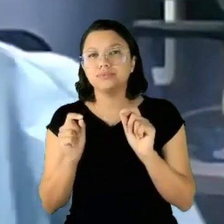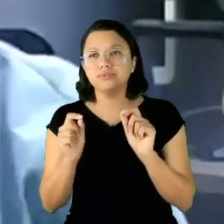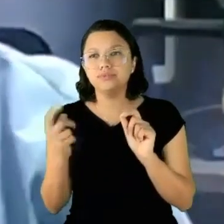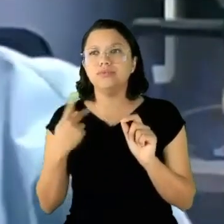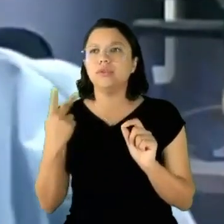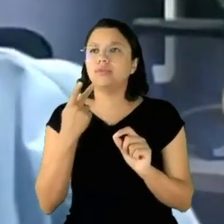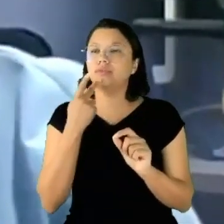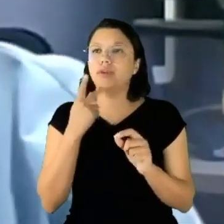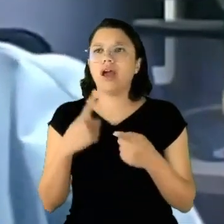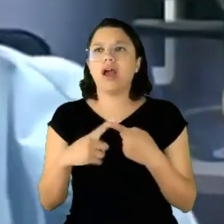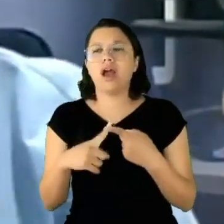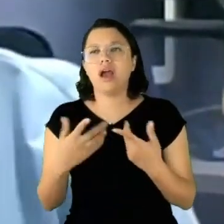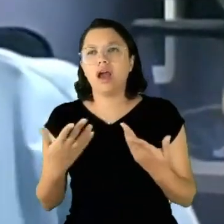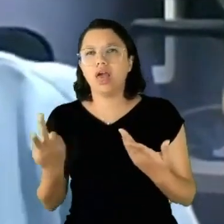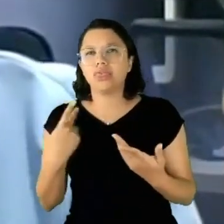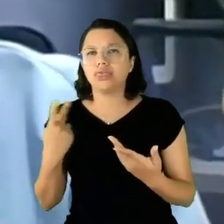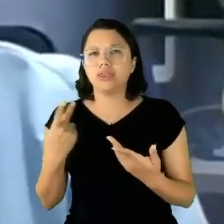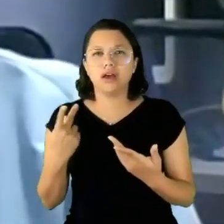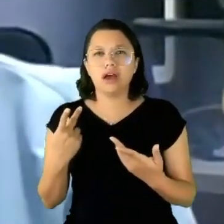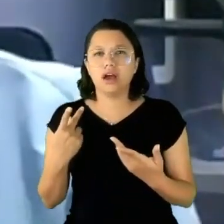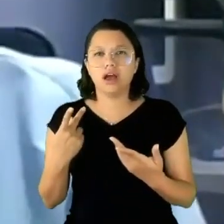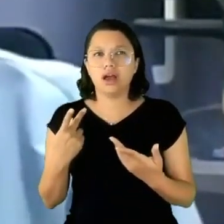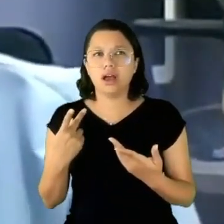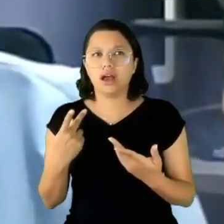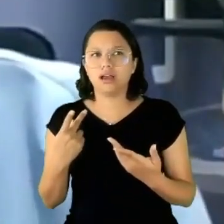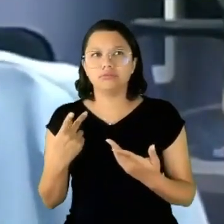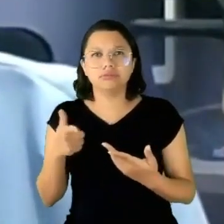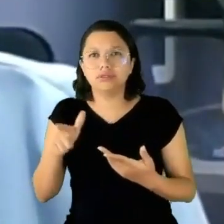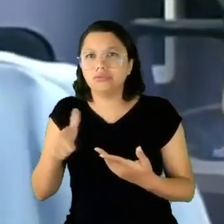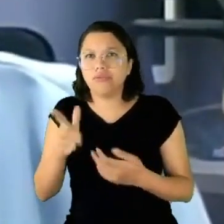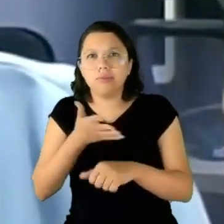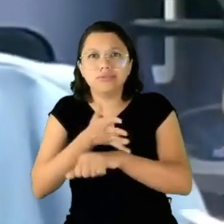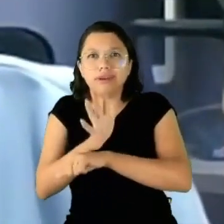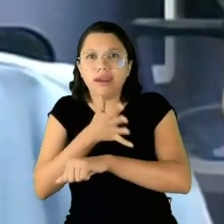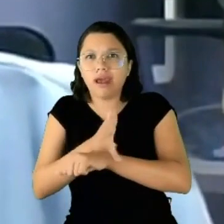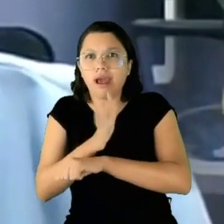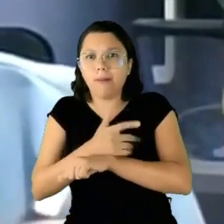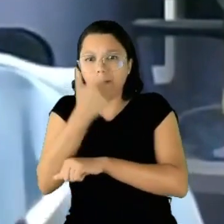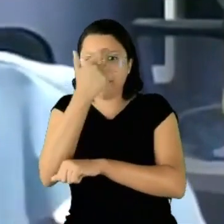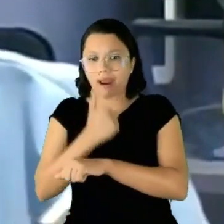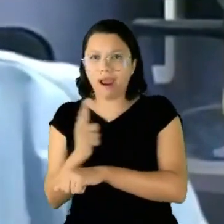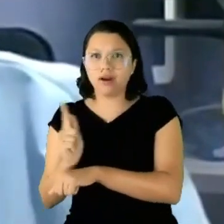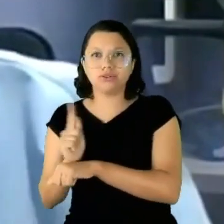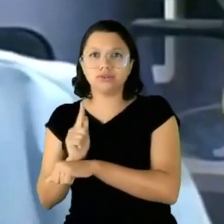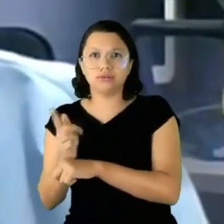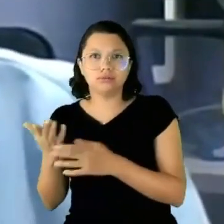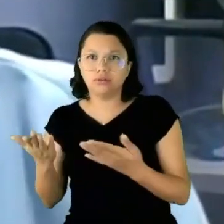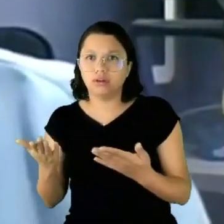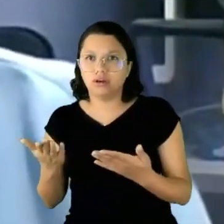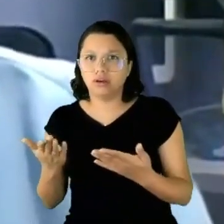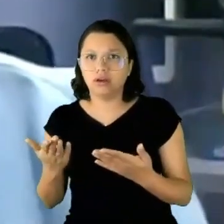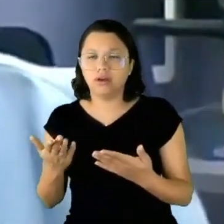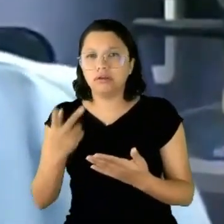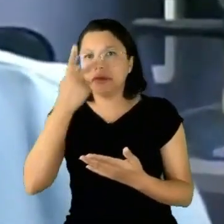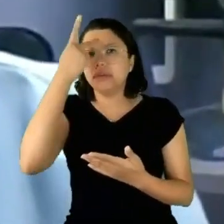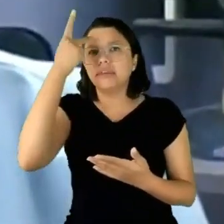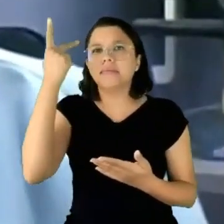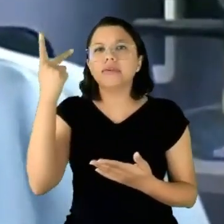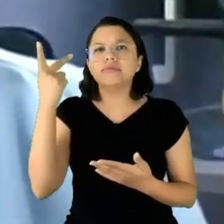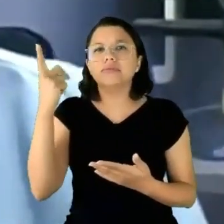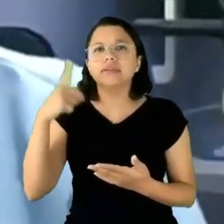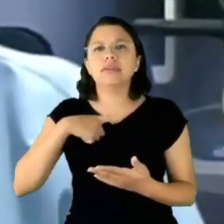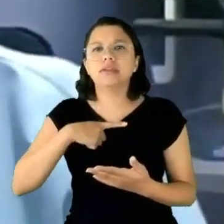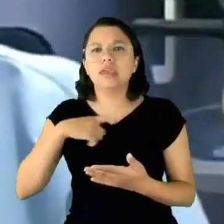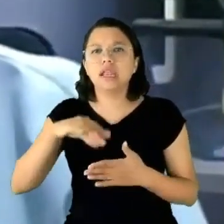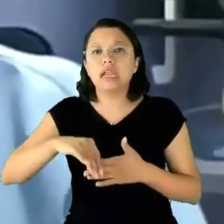debruçado, porque nós não fomos treinados para serem gestores. quem tem a liderança do Poder